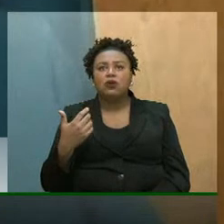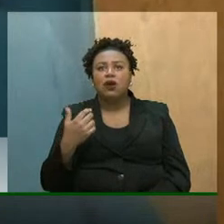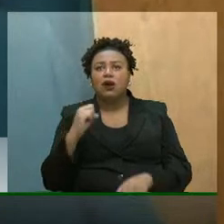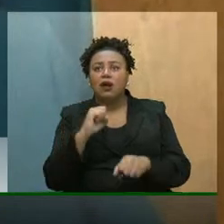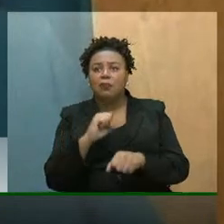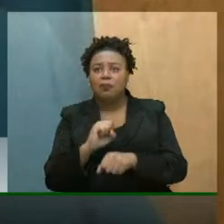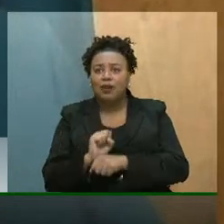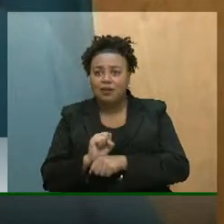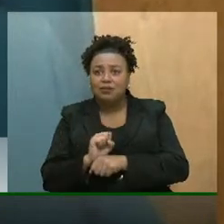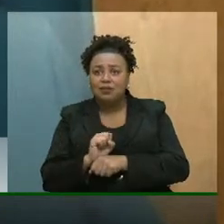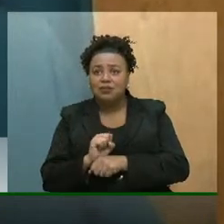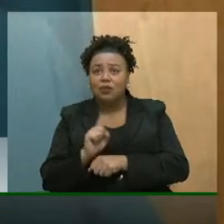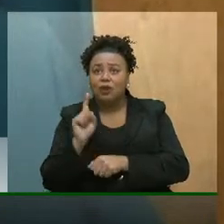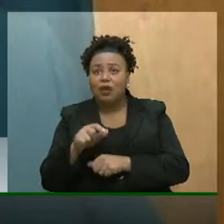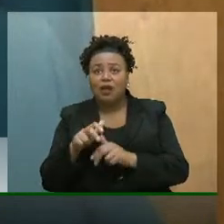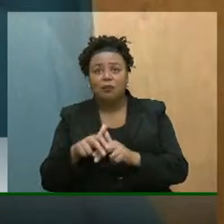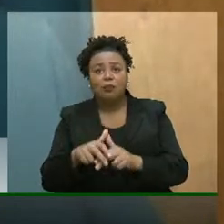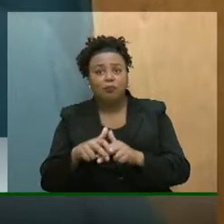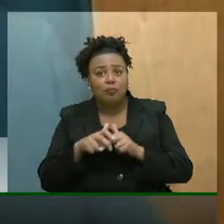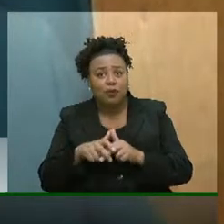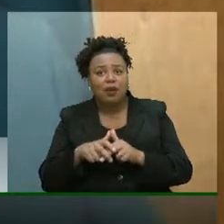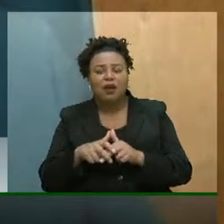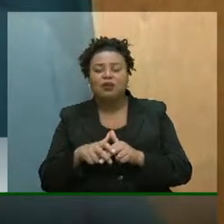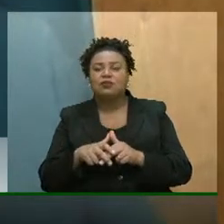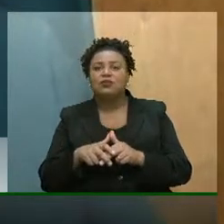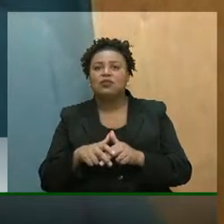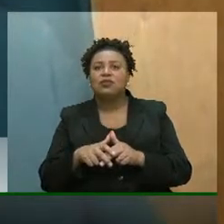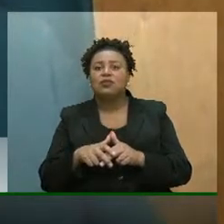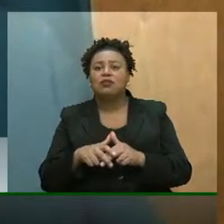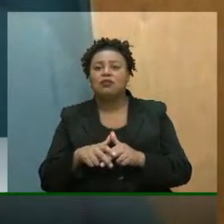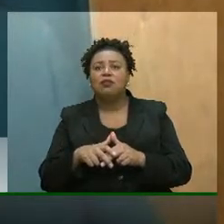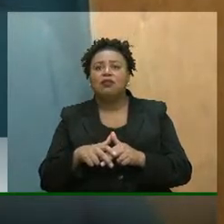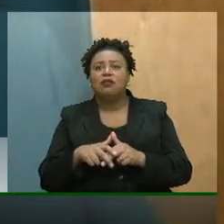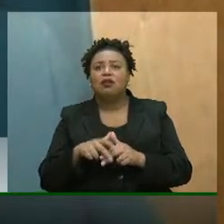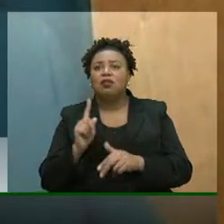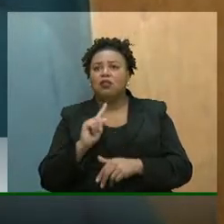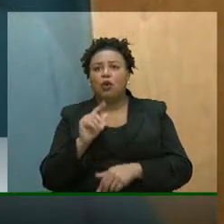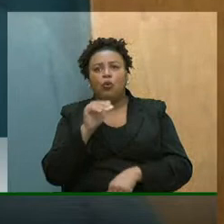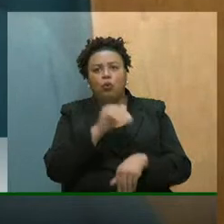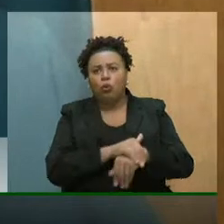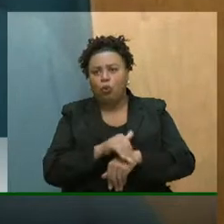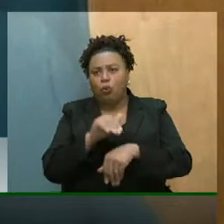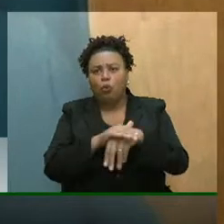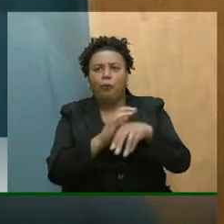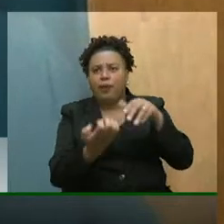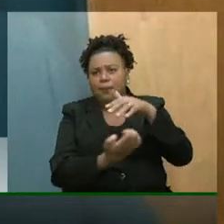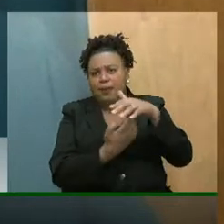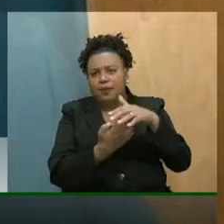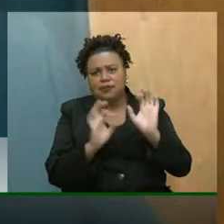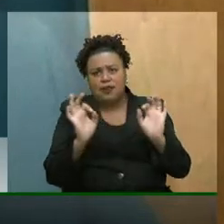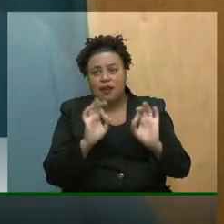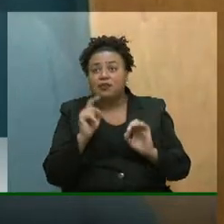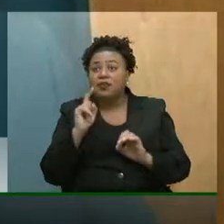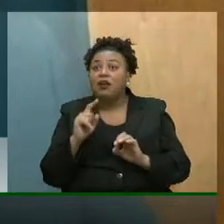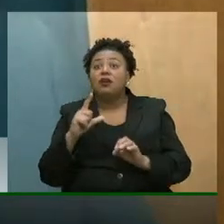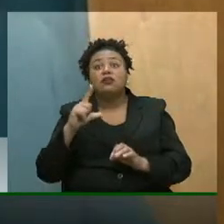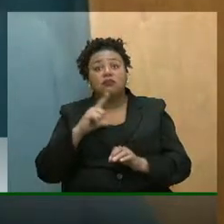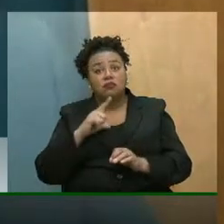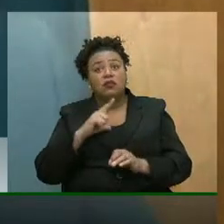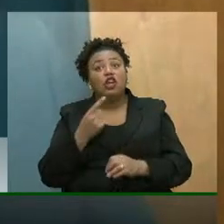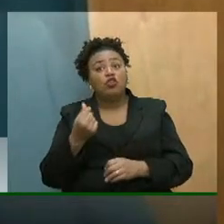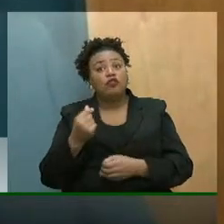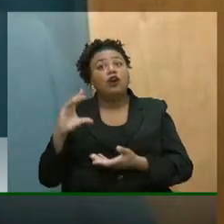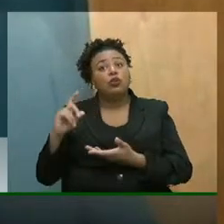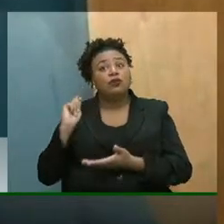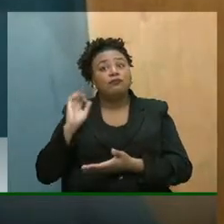é devida, é por causa, não culpa dos empresários, que é o caso devido à pandemia, há uma parte fixa que